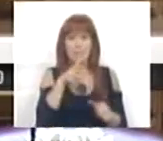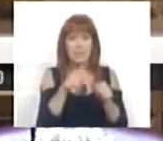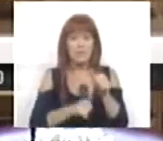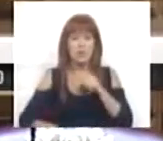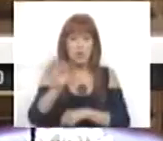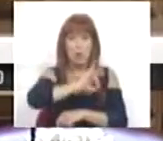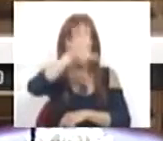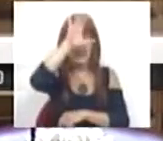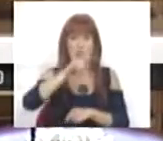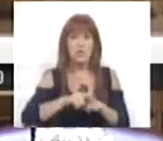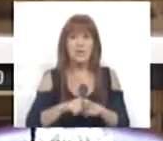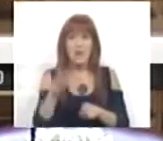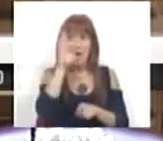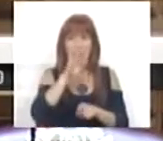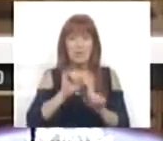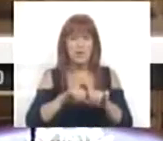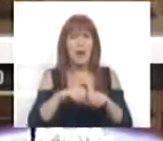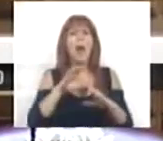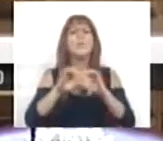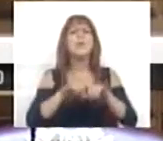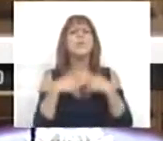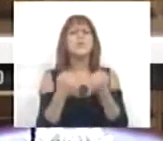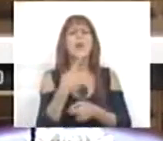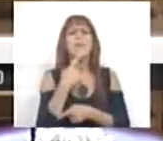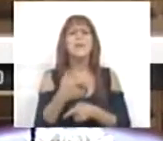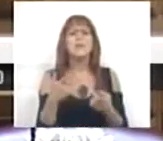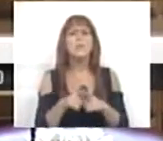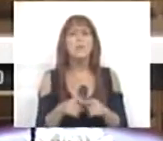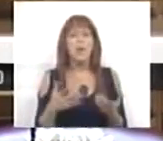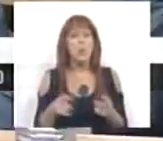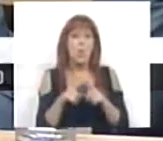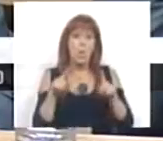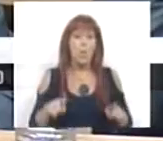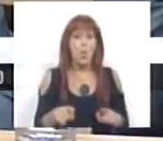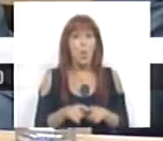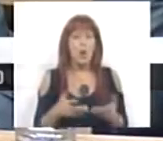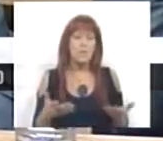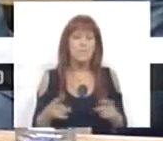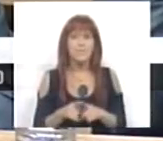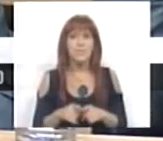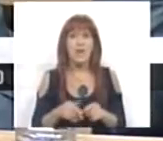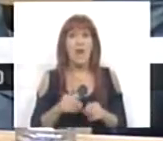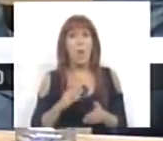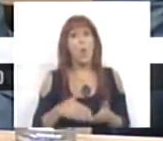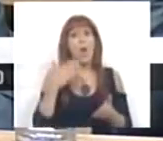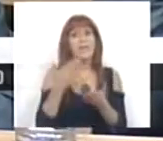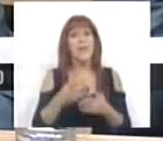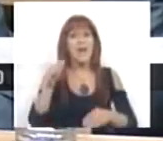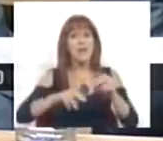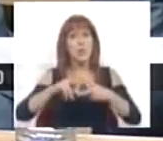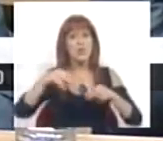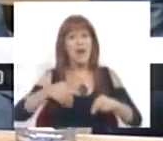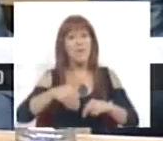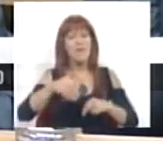declarações do Sr. Ministro à comunicação social, dizendo que no atual quadro, ou até pelo menos às próximas eleições